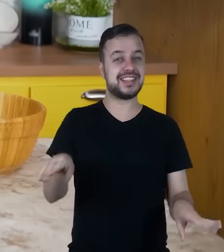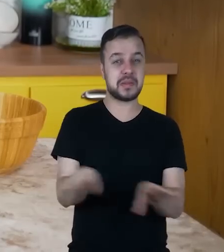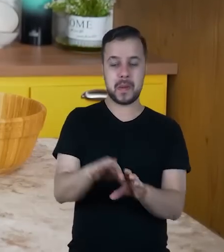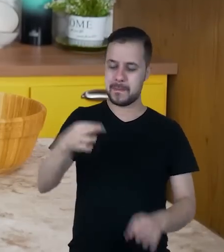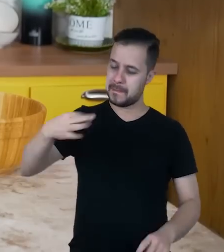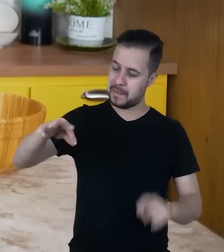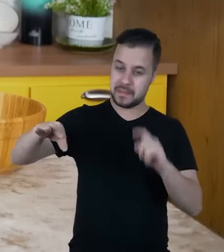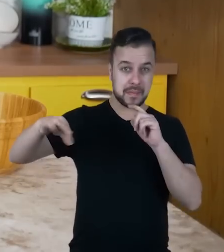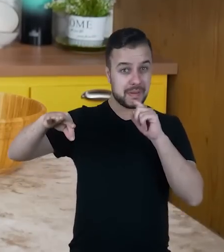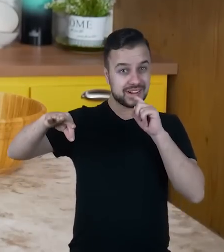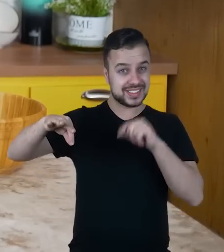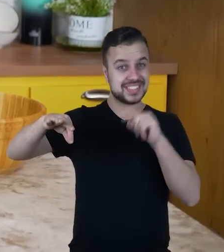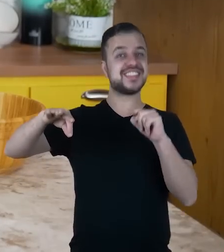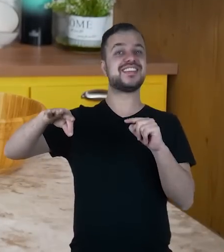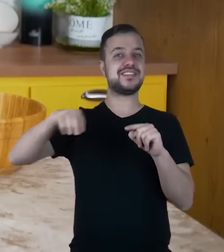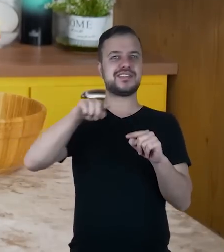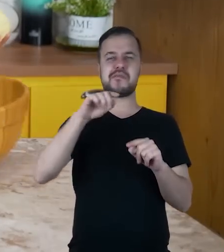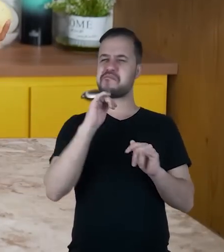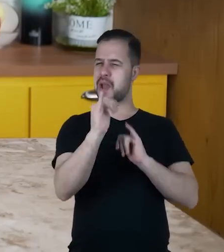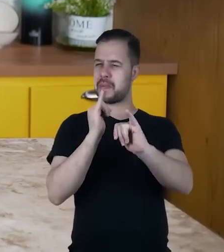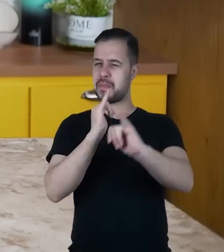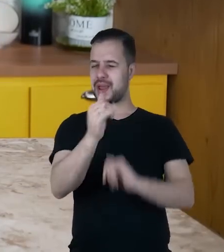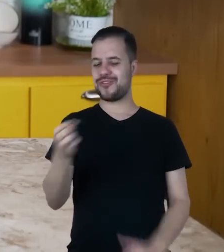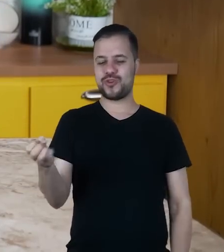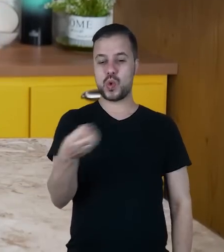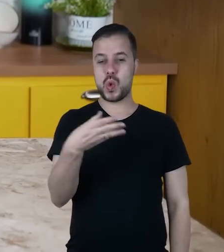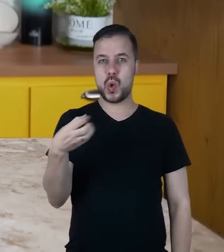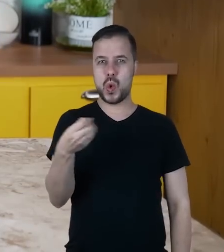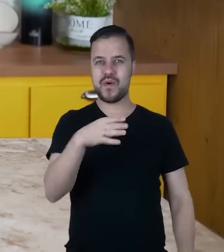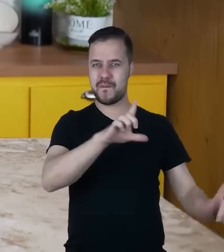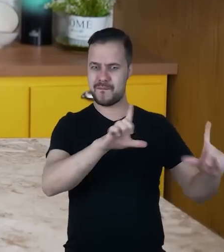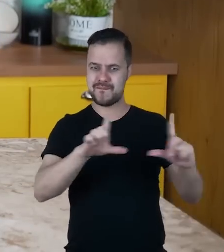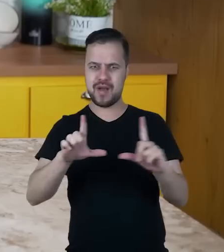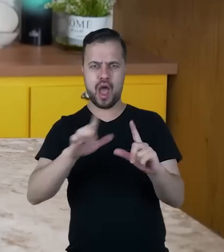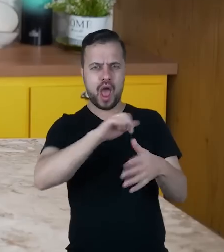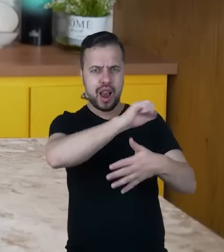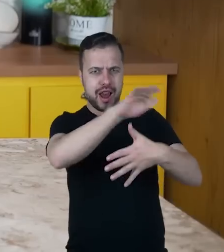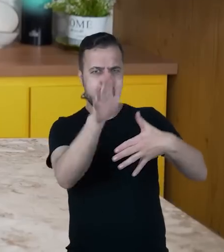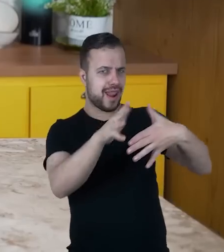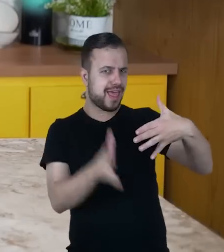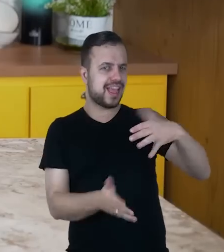ativar o sininho de notificações para vocês não perderem os próximos vídeos,